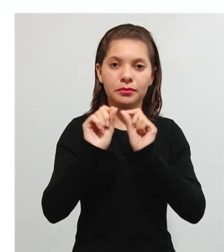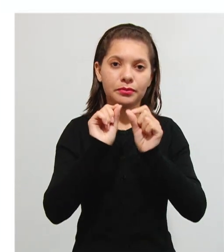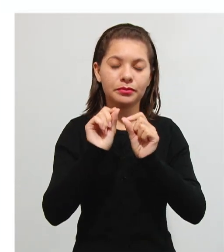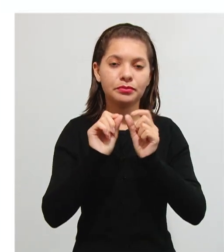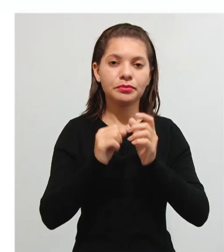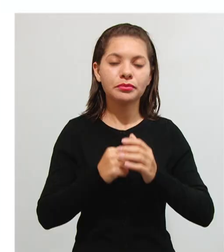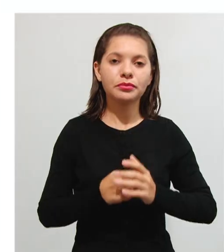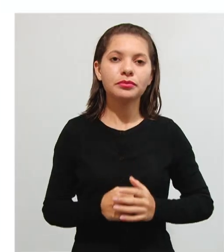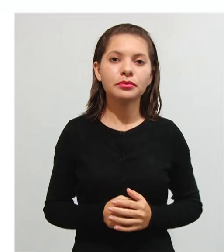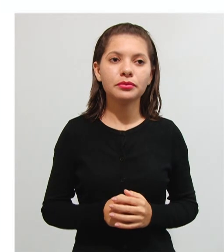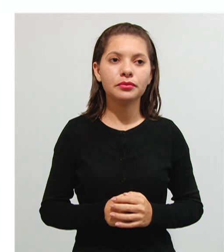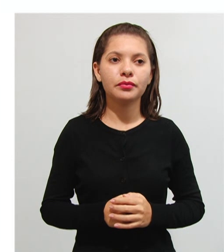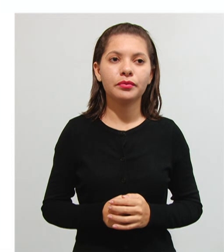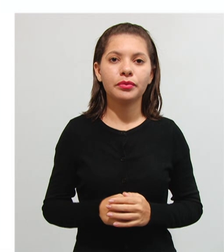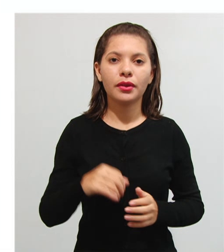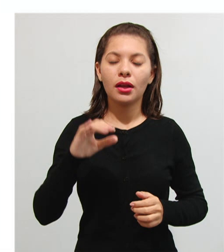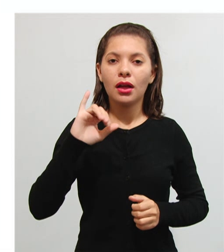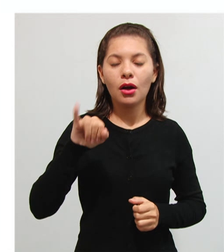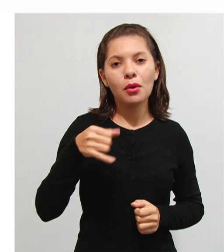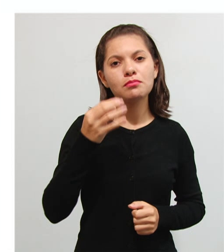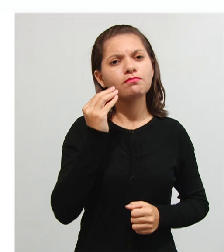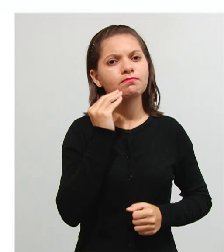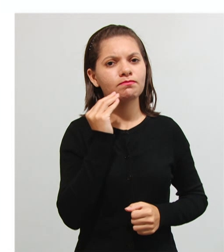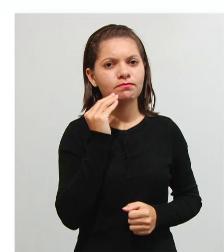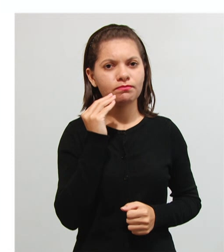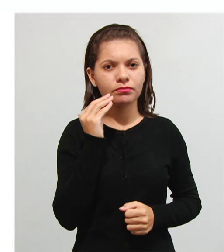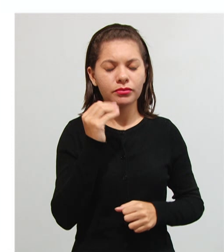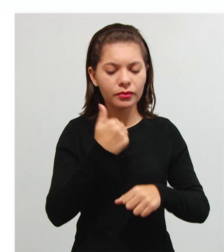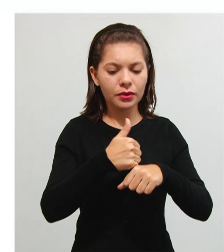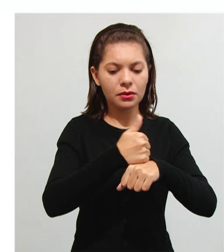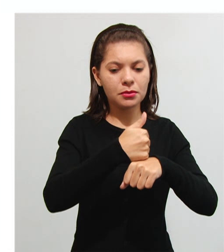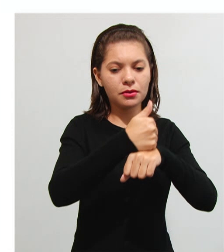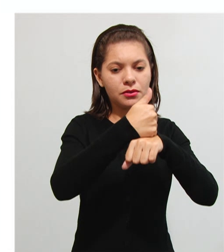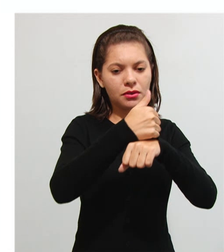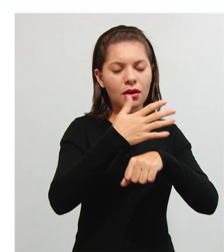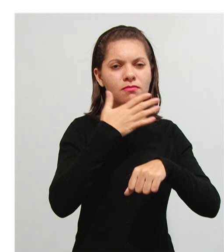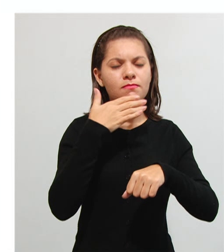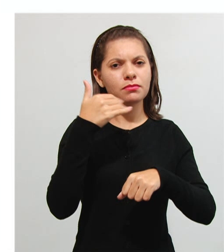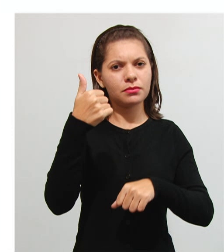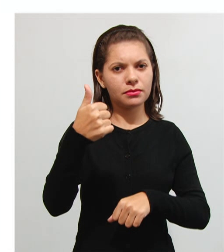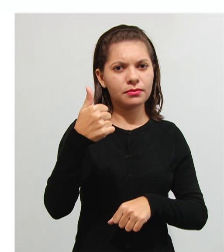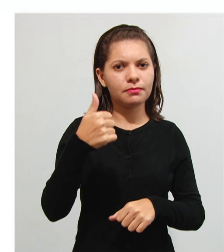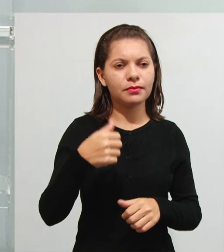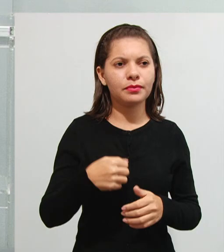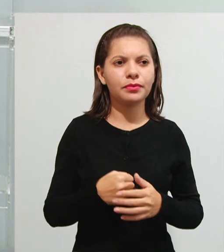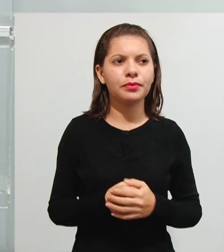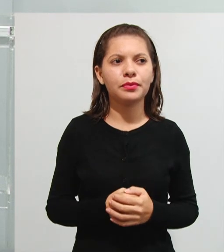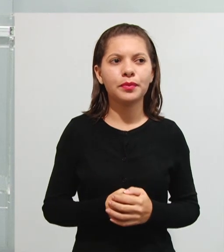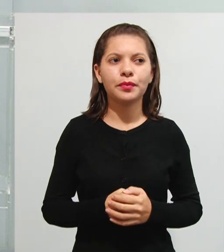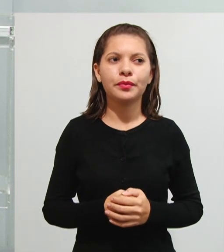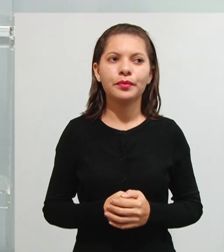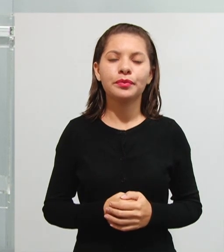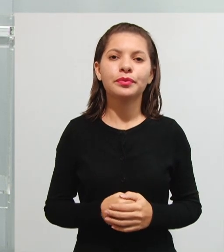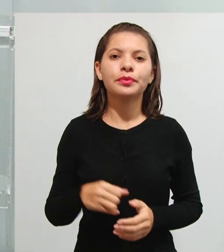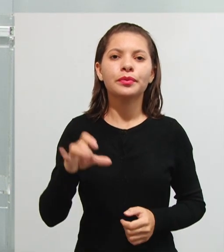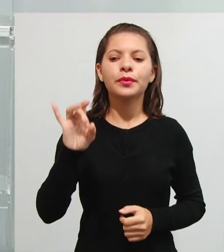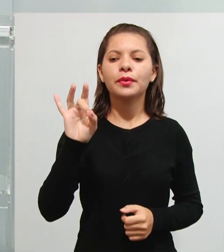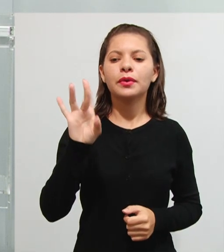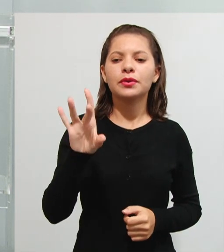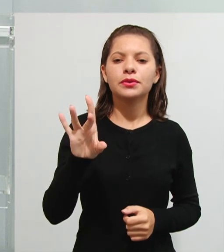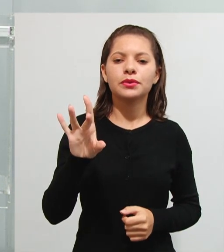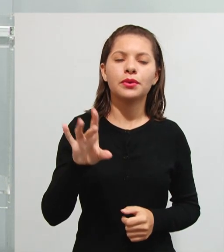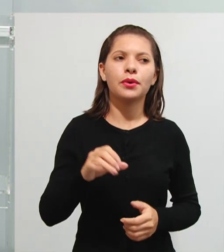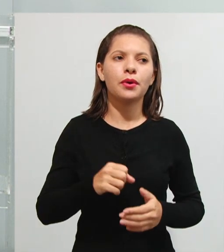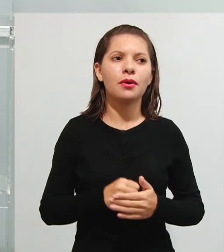proporcione a oportunidade do profissional dele Se melhorar não é um instrumento de punição